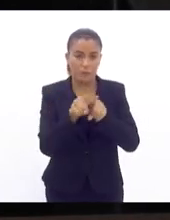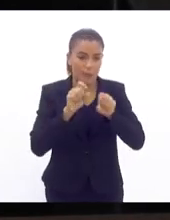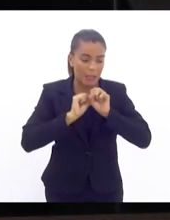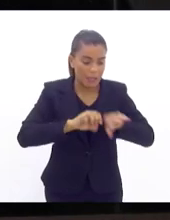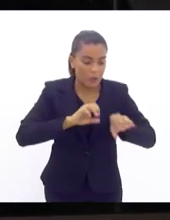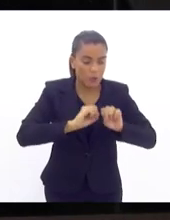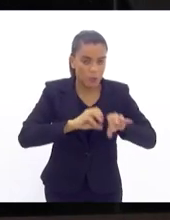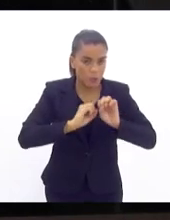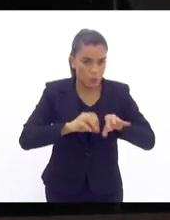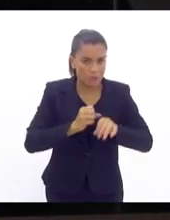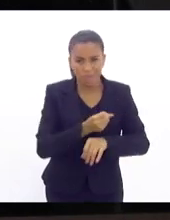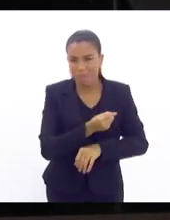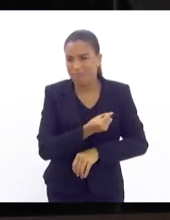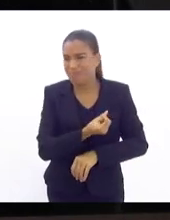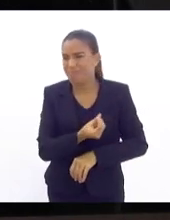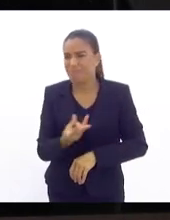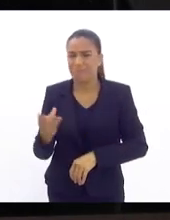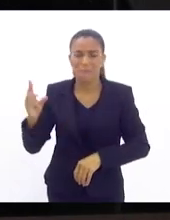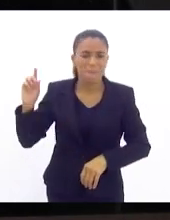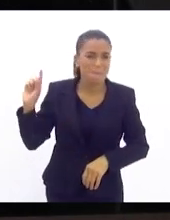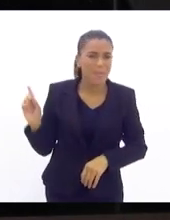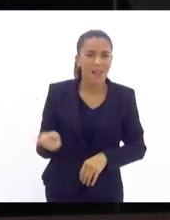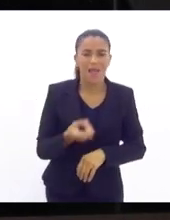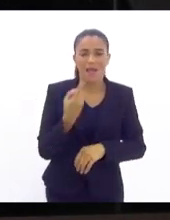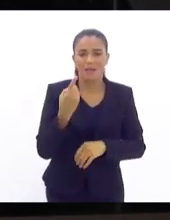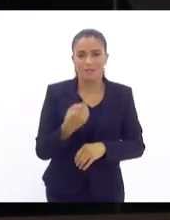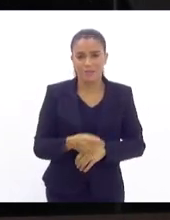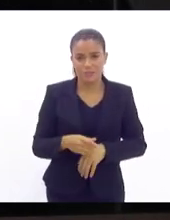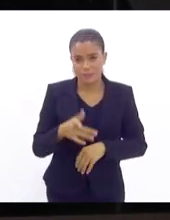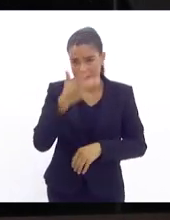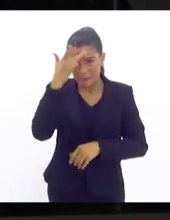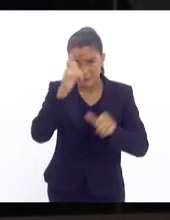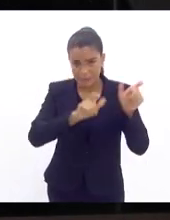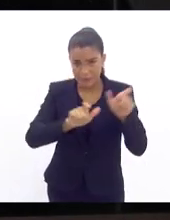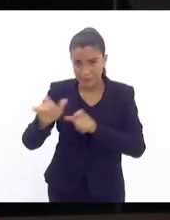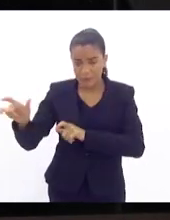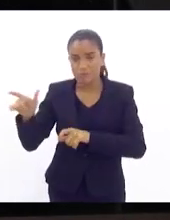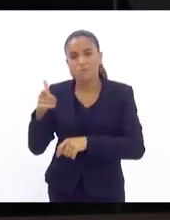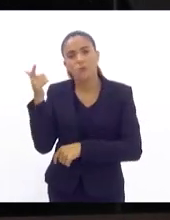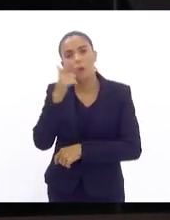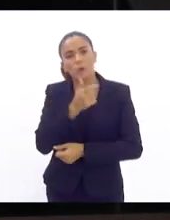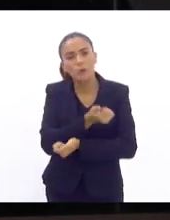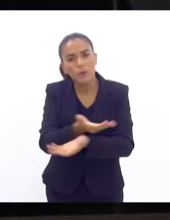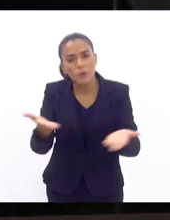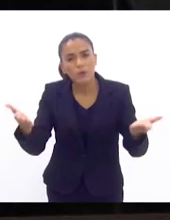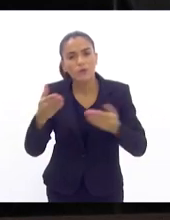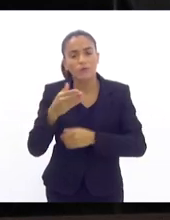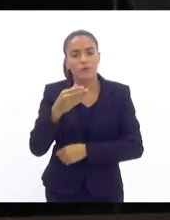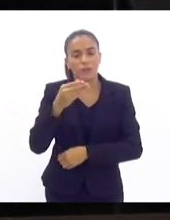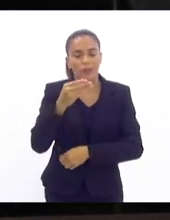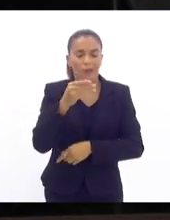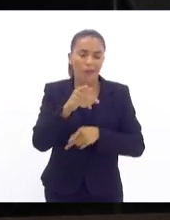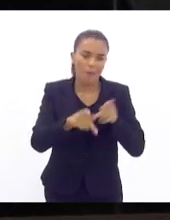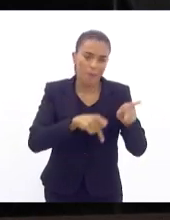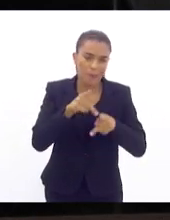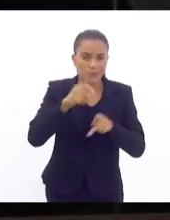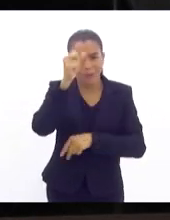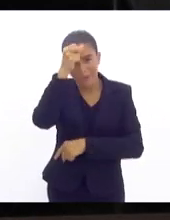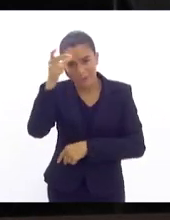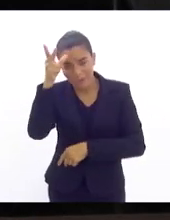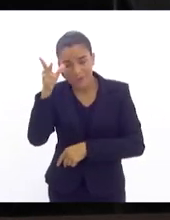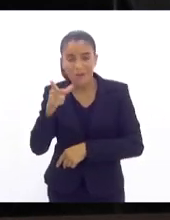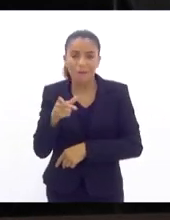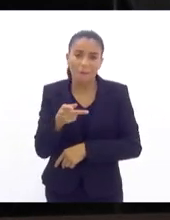educacional de milhares de votos. Nós conseguimos levar para o município, mesmo com menos de 100